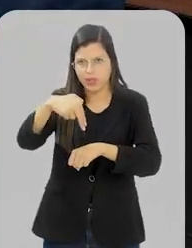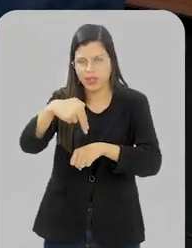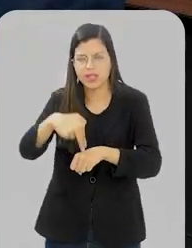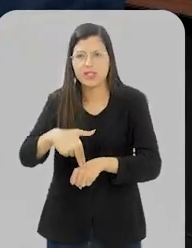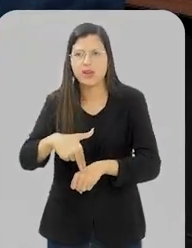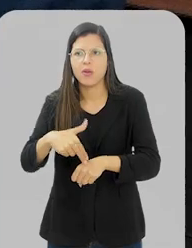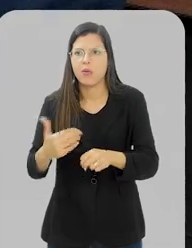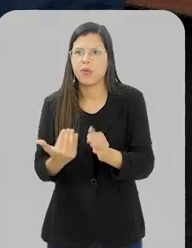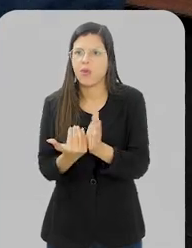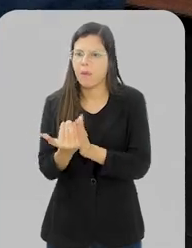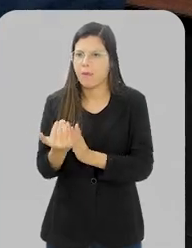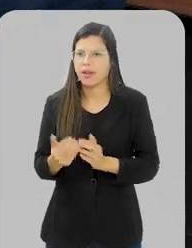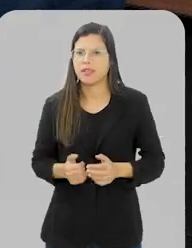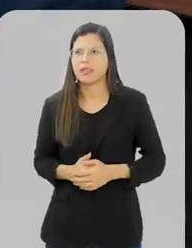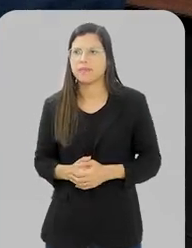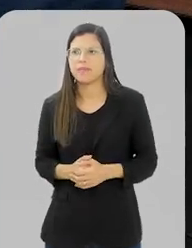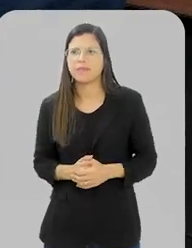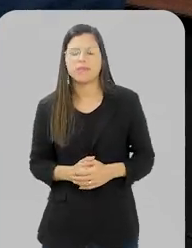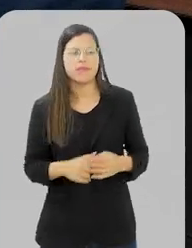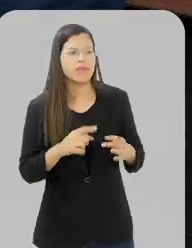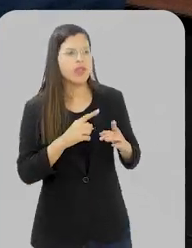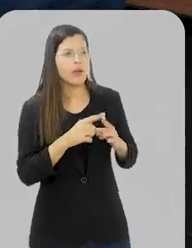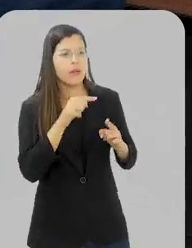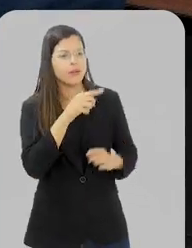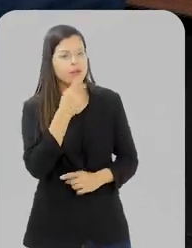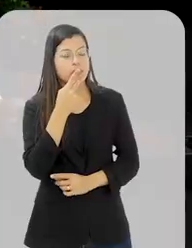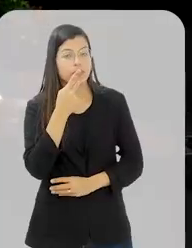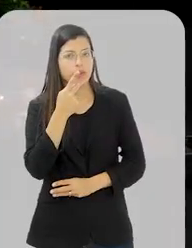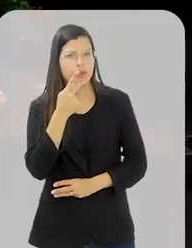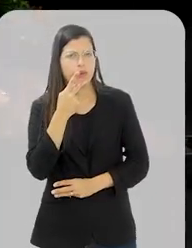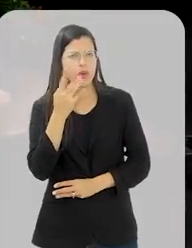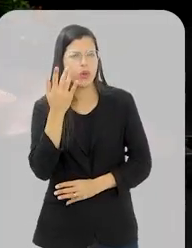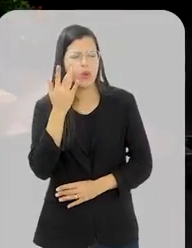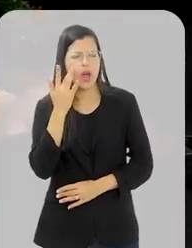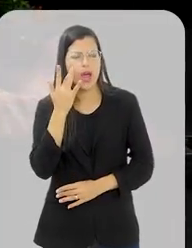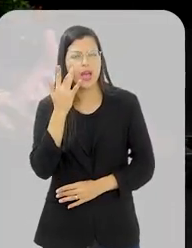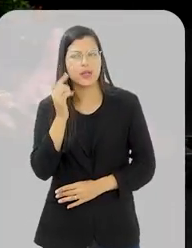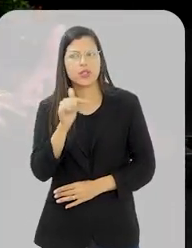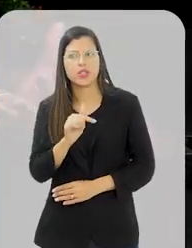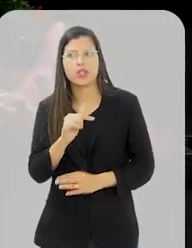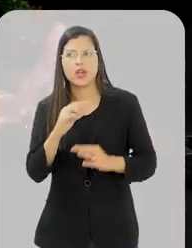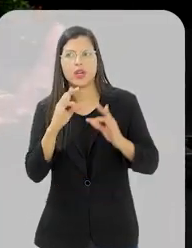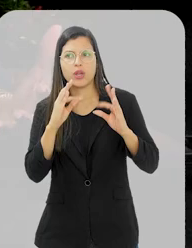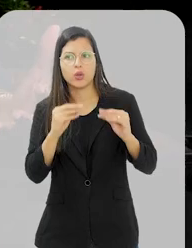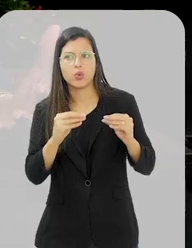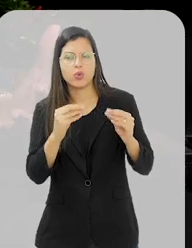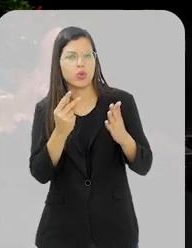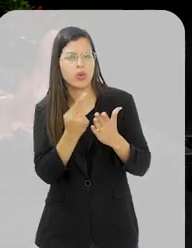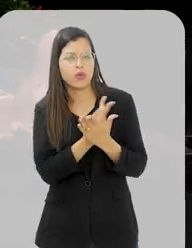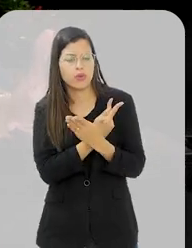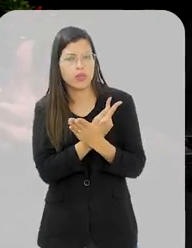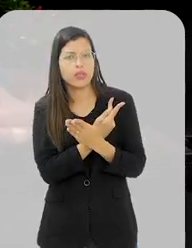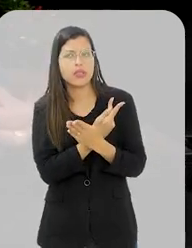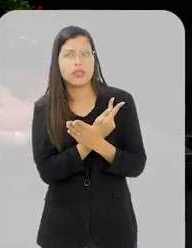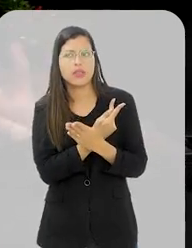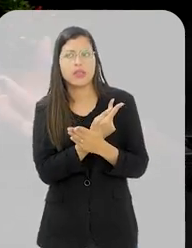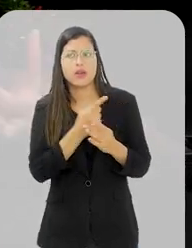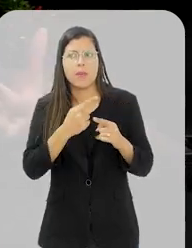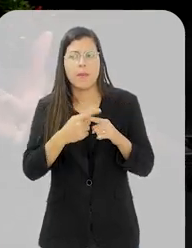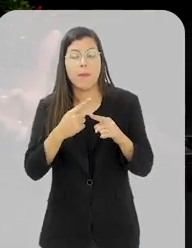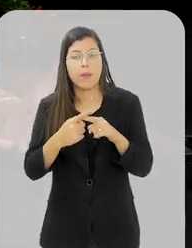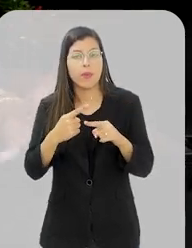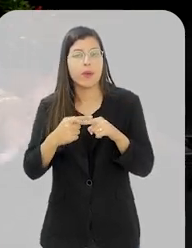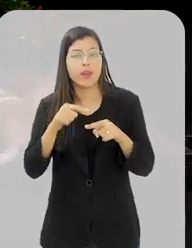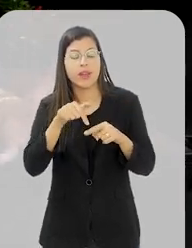Estado então ali nasce o estado mas mas como você muito bem começou Você não acha que tudo isso acontece